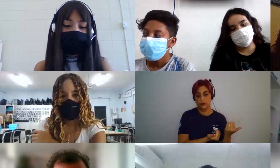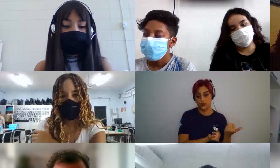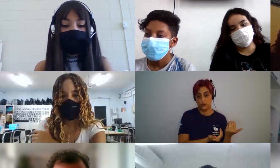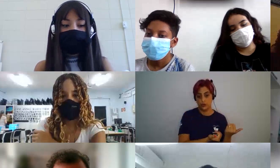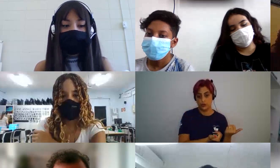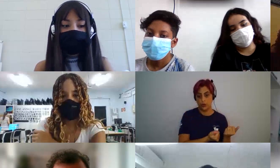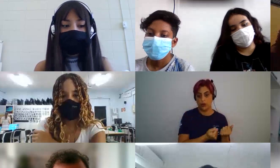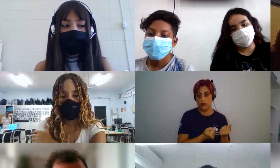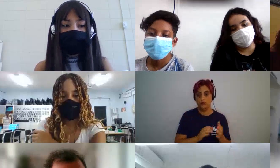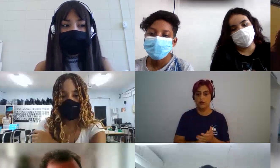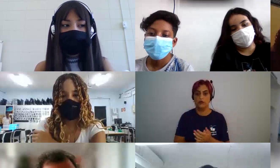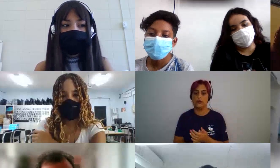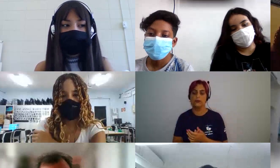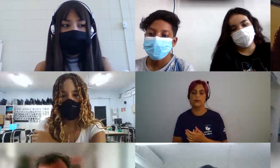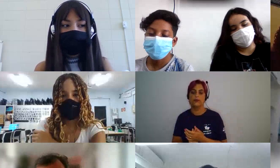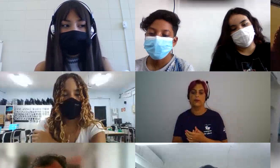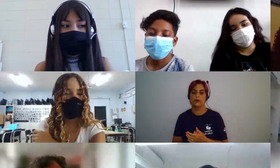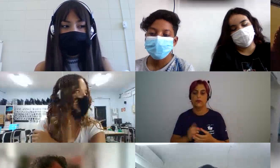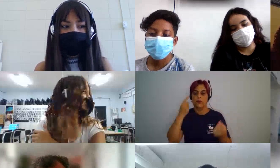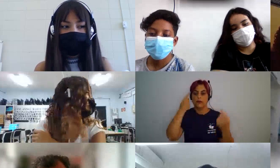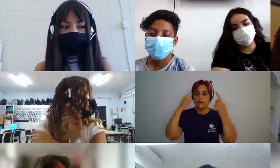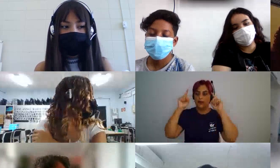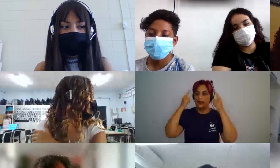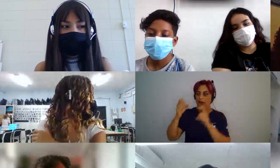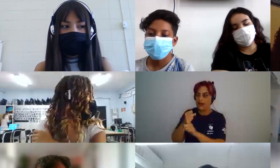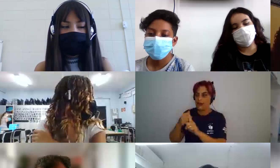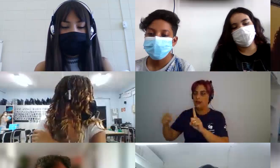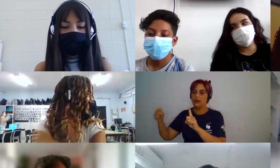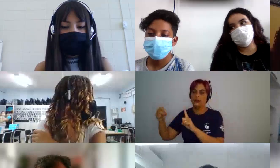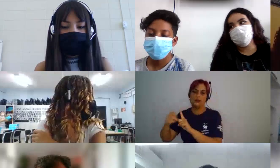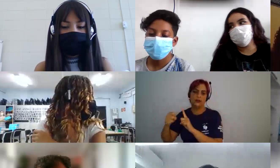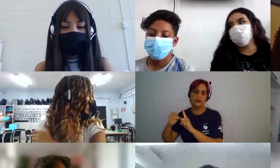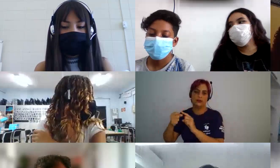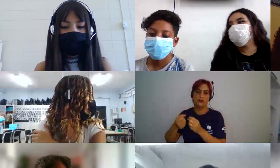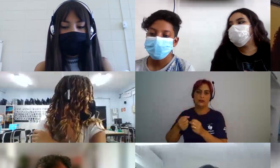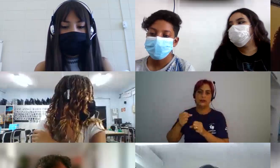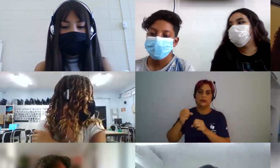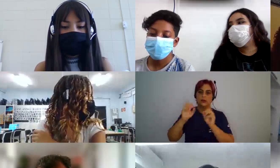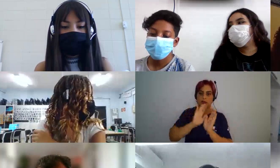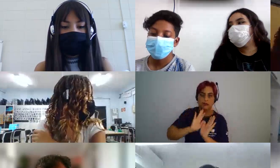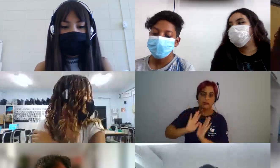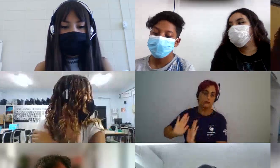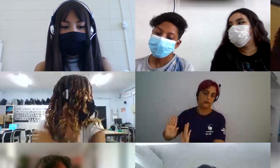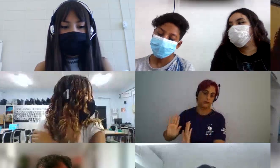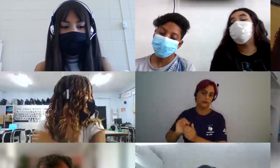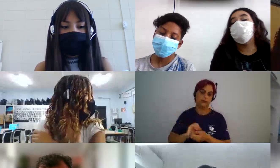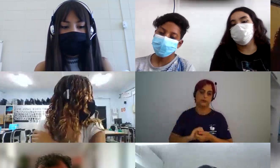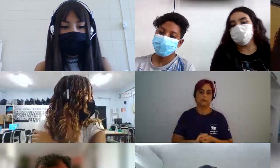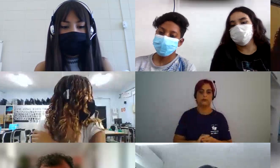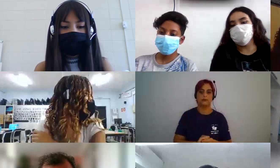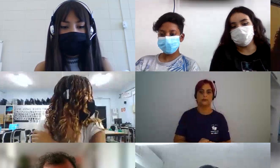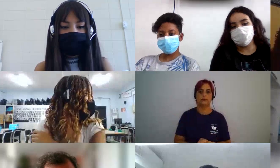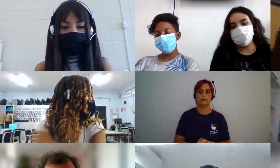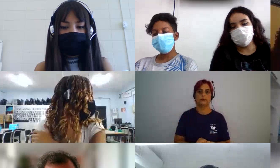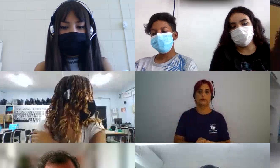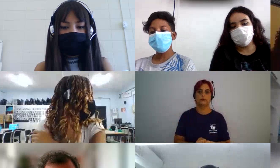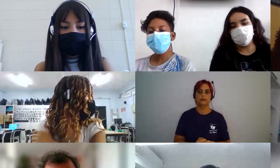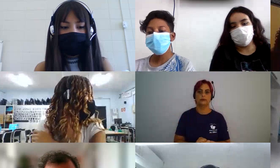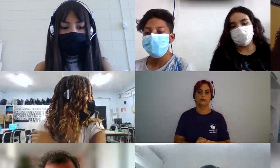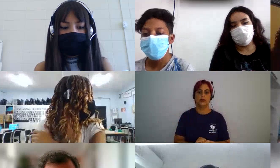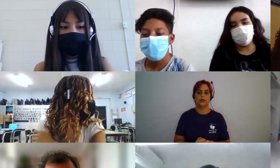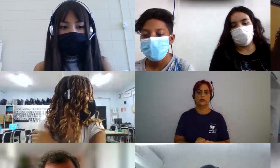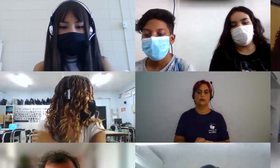desconstrução do senso comum e os mitos. Doutor Benito, a plateia é toda sua.